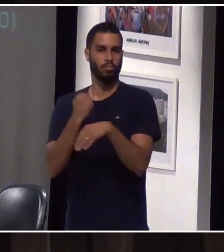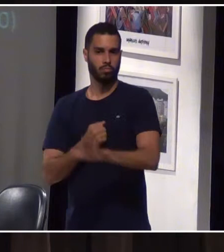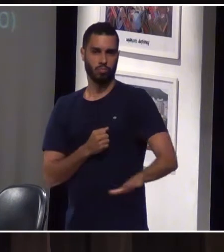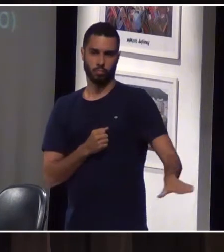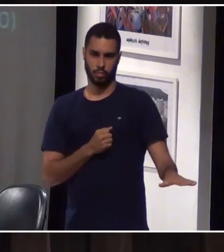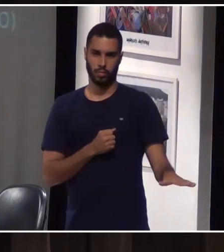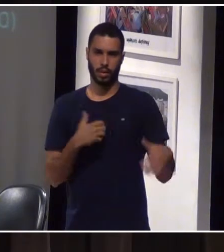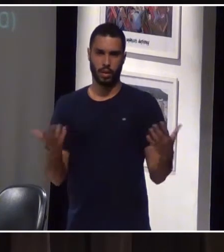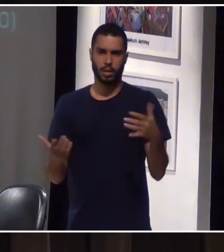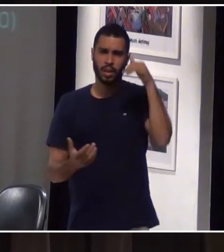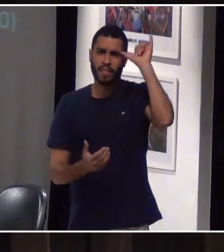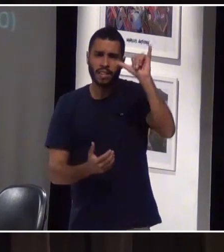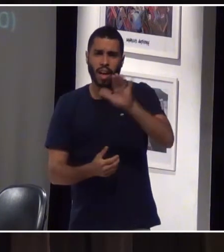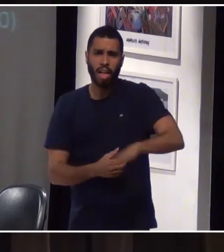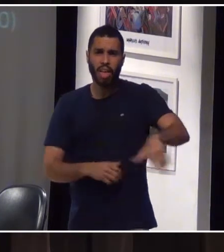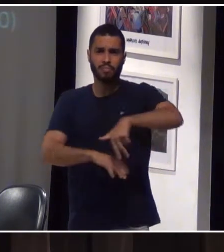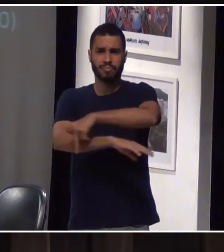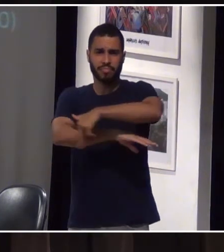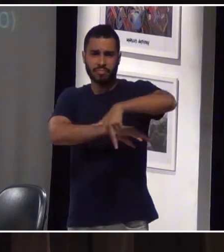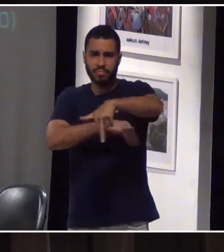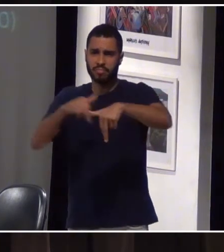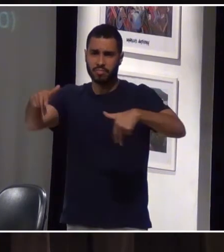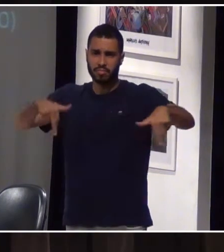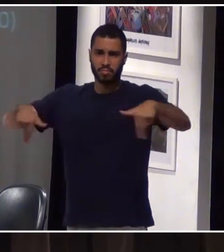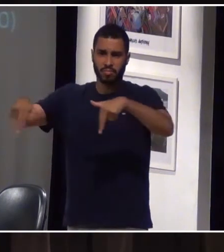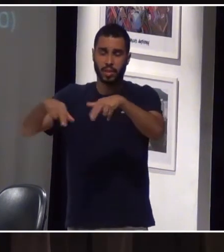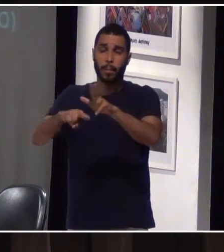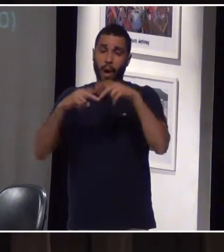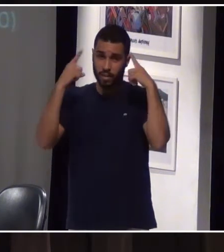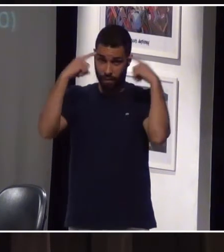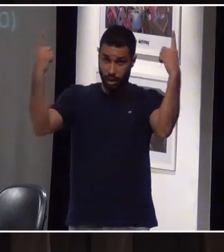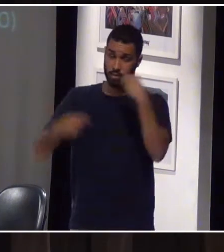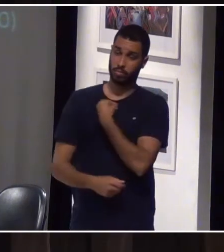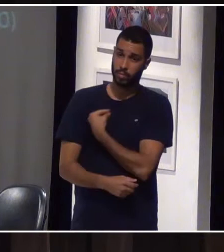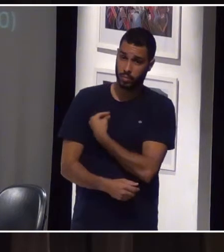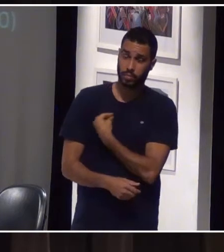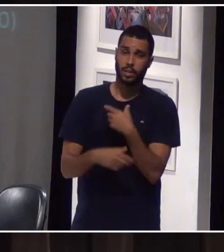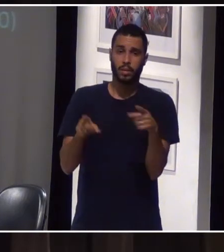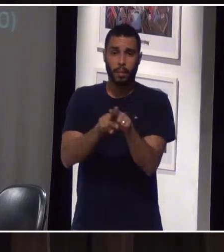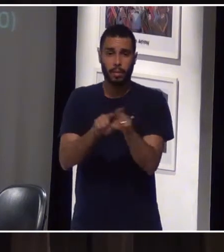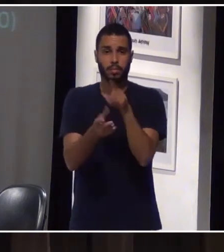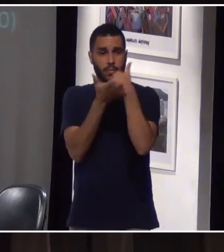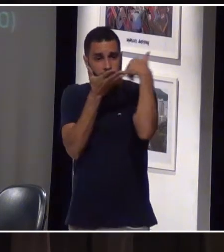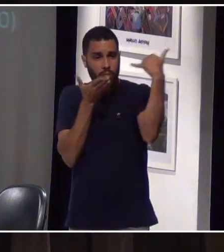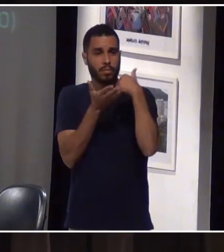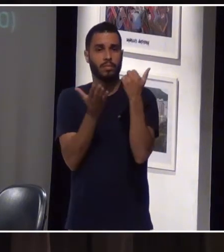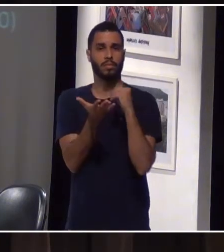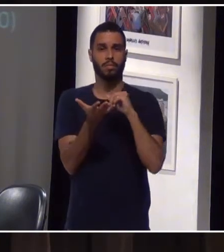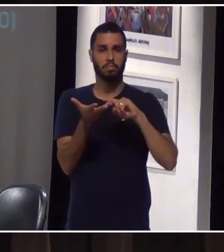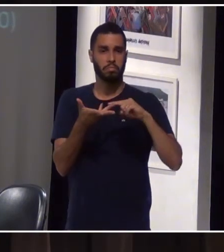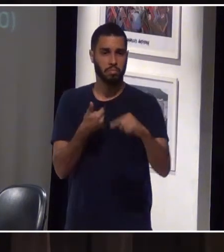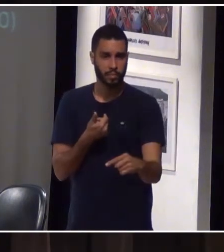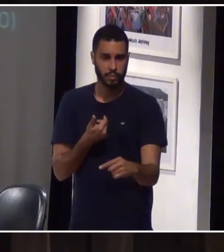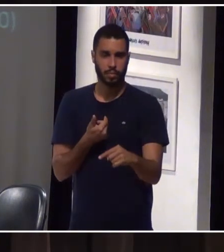crianças dos riscos que a rua oferece, do meio violento, da drogadição. Ficando mais tempo na